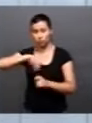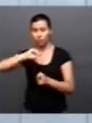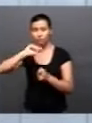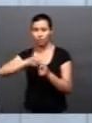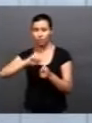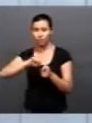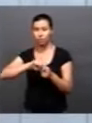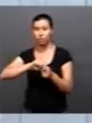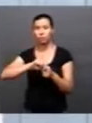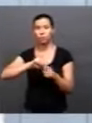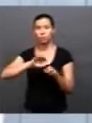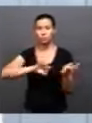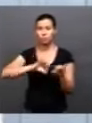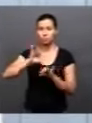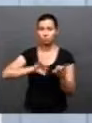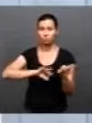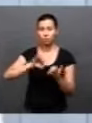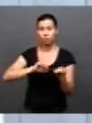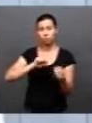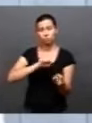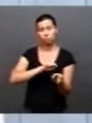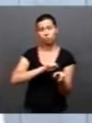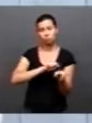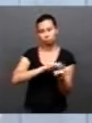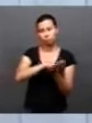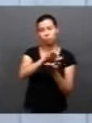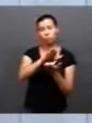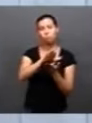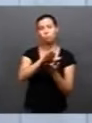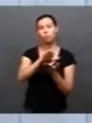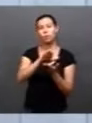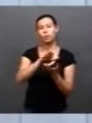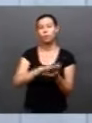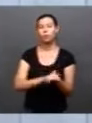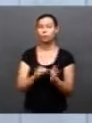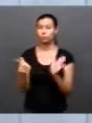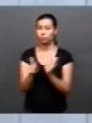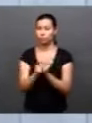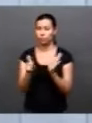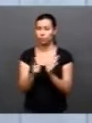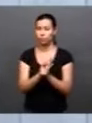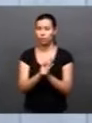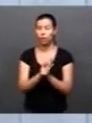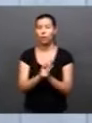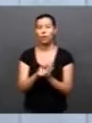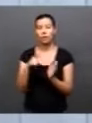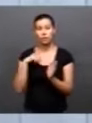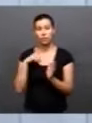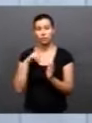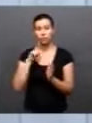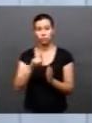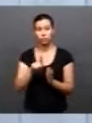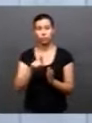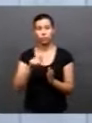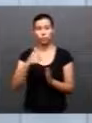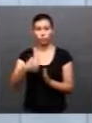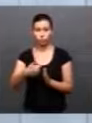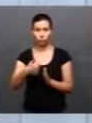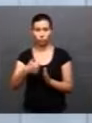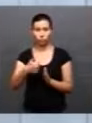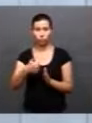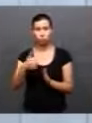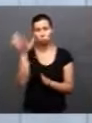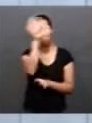aqui, enviamos para toda a imprensa, ela ficou em destaque no G1 Nacional, só um exemplo de uma das